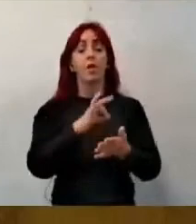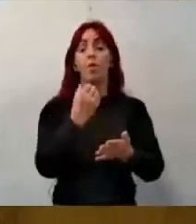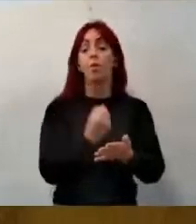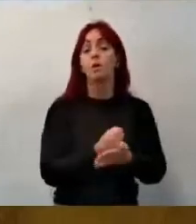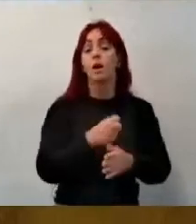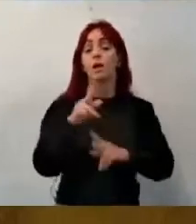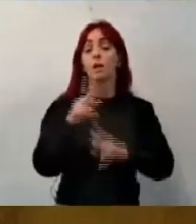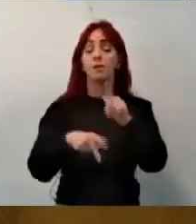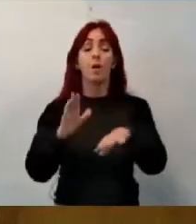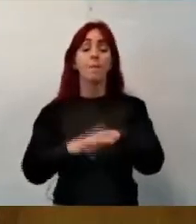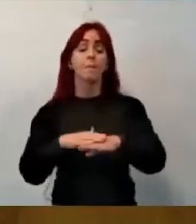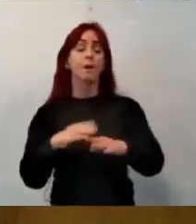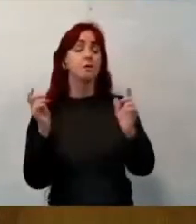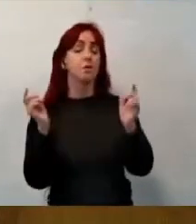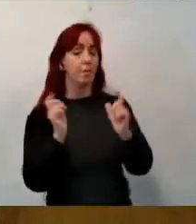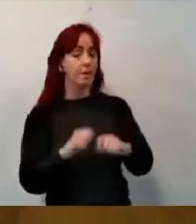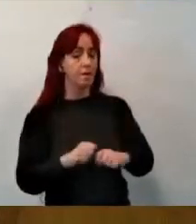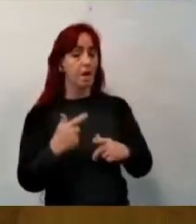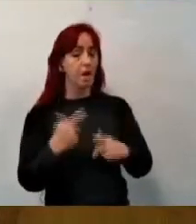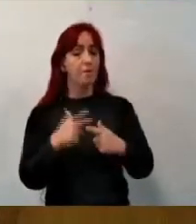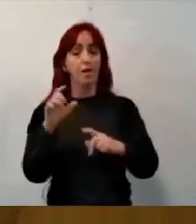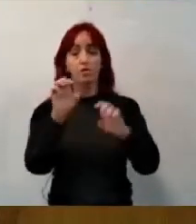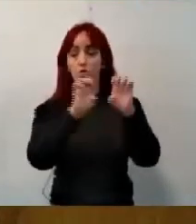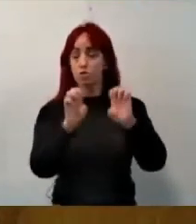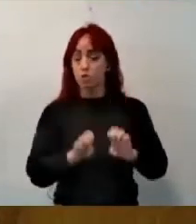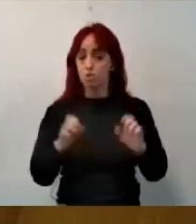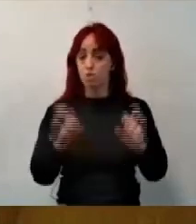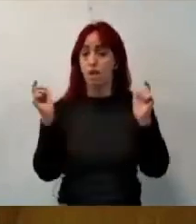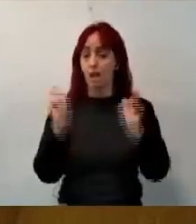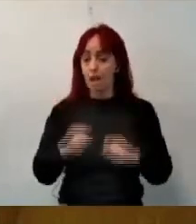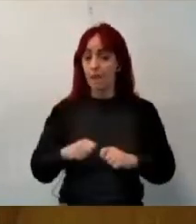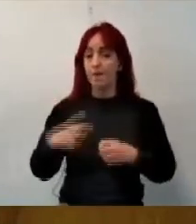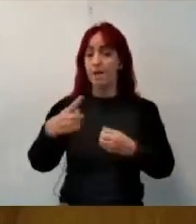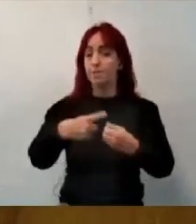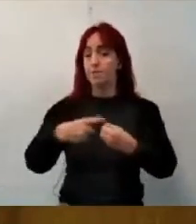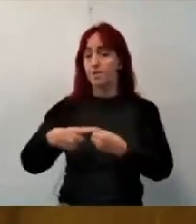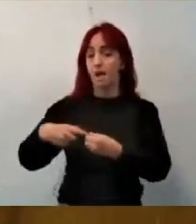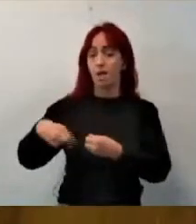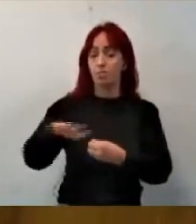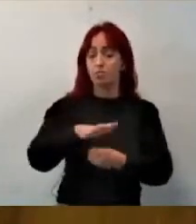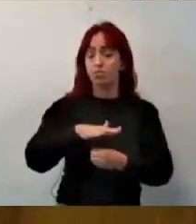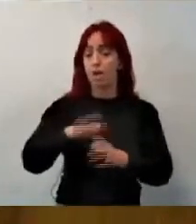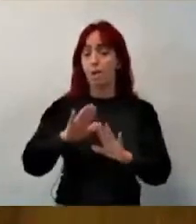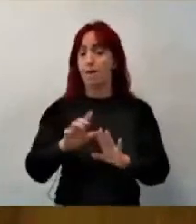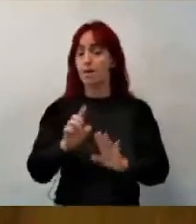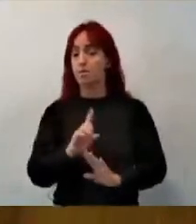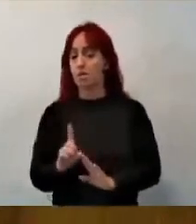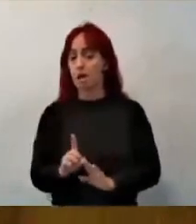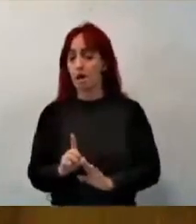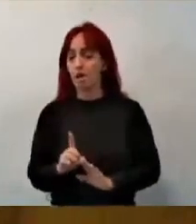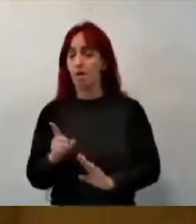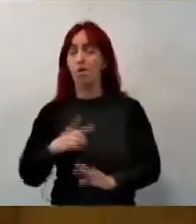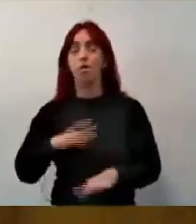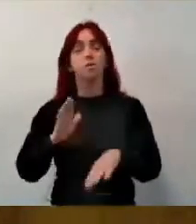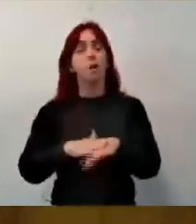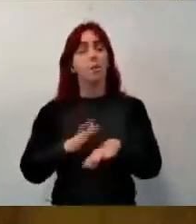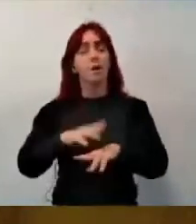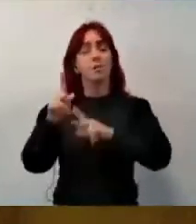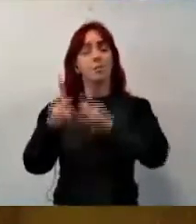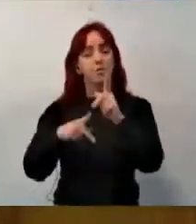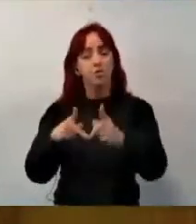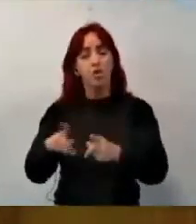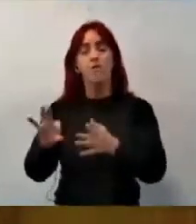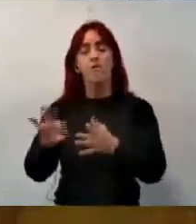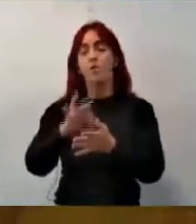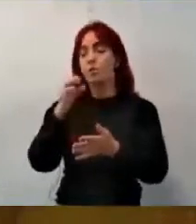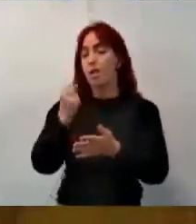cidade mas não vamos colocar mais gente vamos aumentar o custo vamos trazer a companheirada